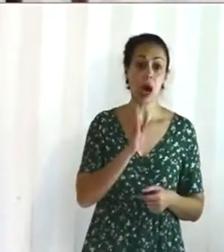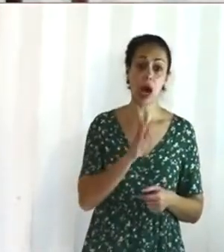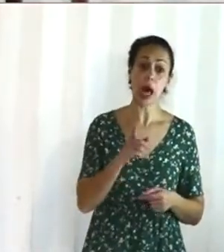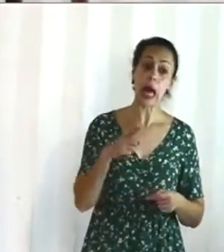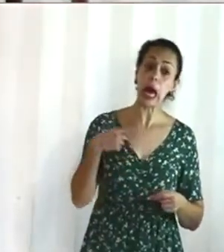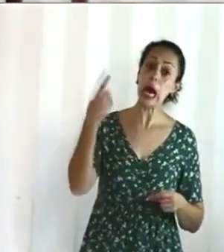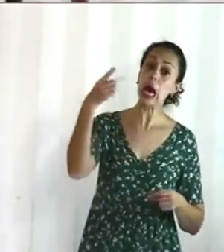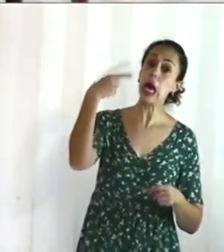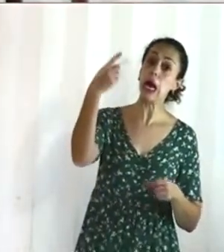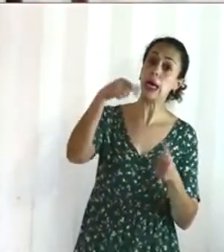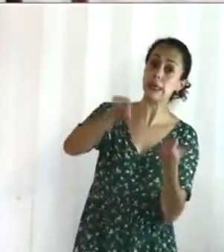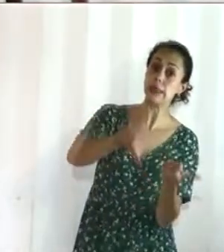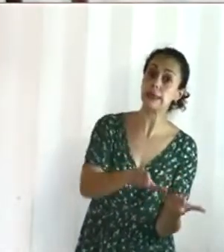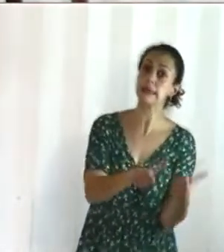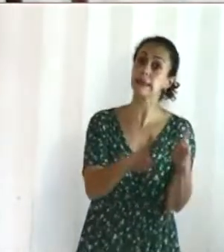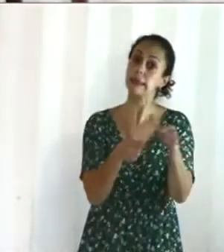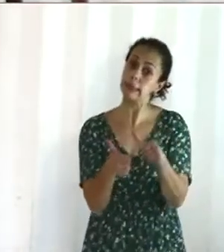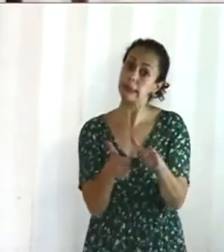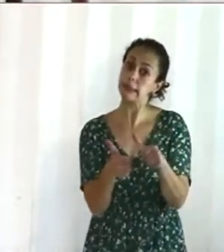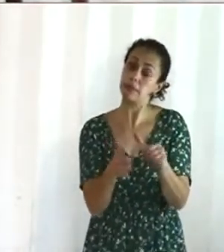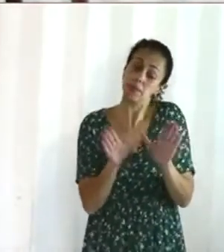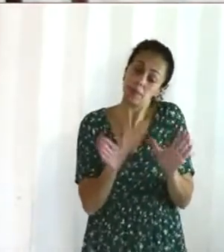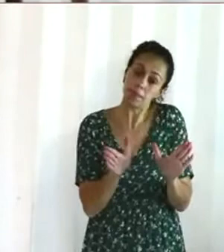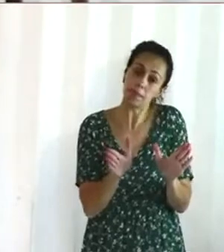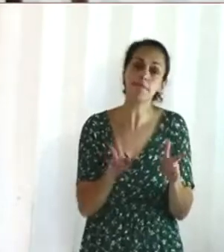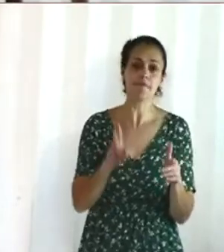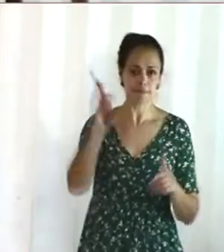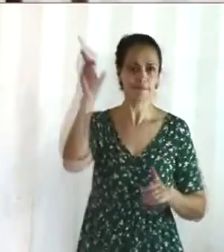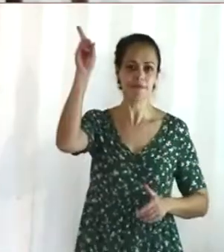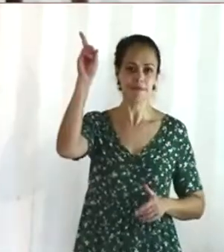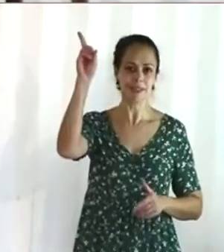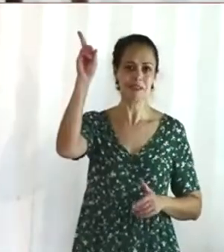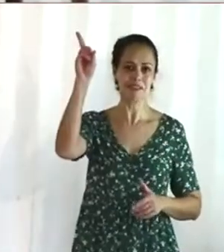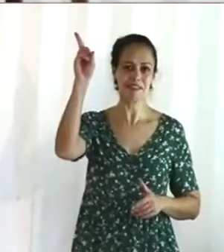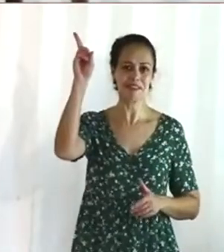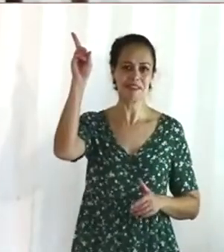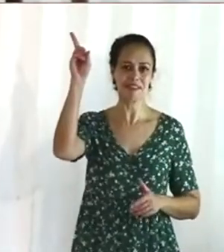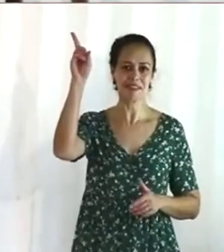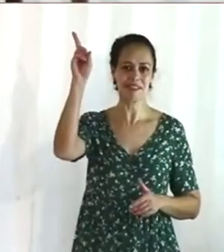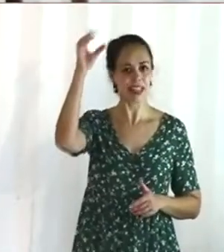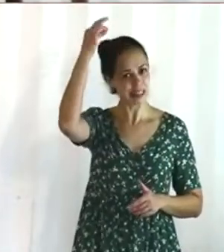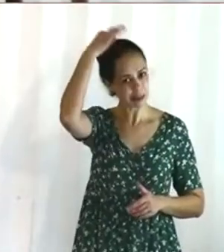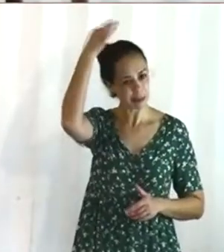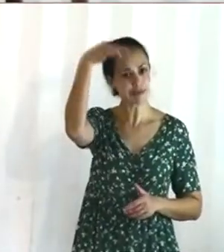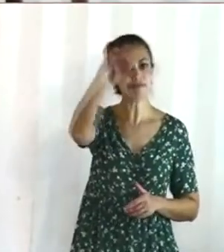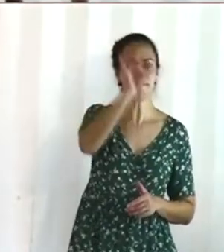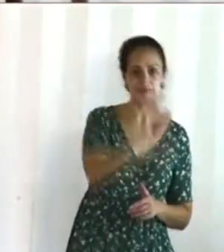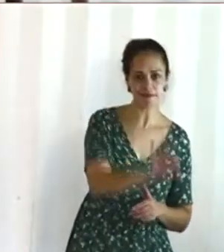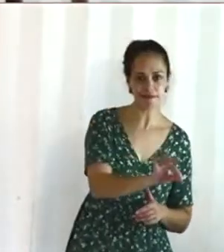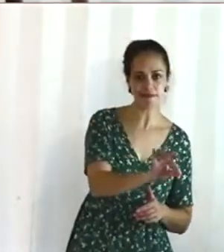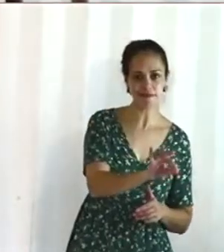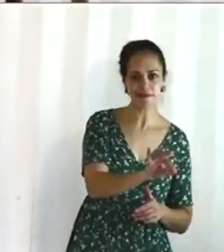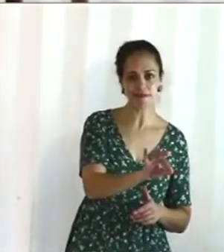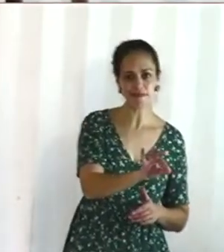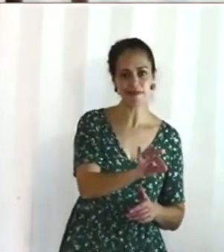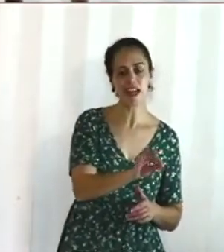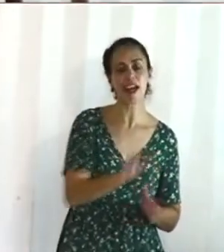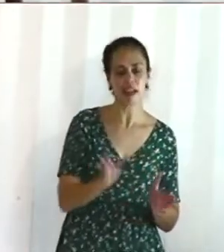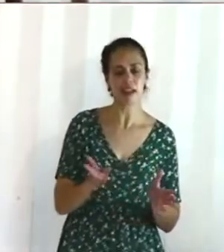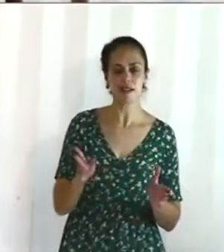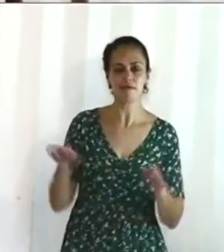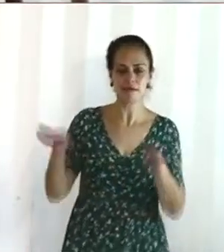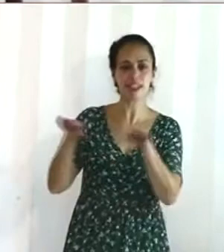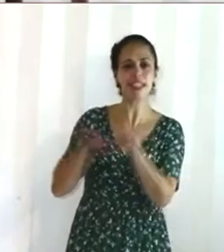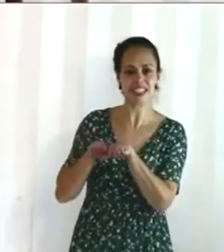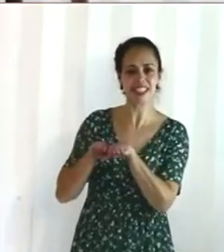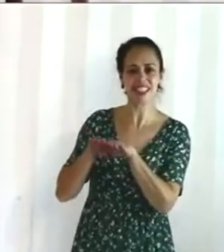vida para as outras pessoas. Por isso que ele vai dizer: nós anunciamos a vida. Só